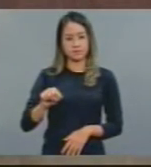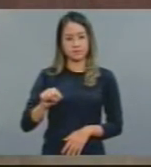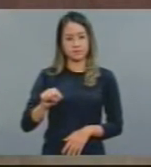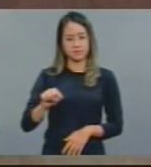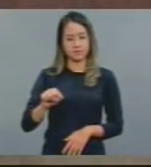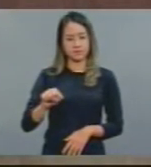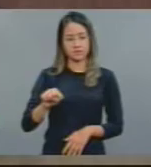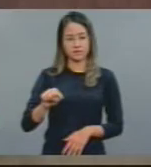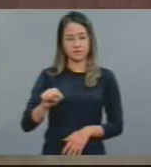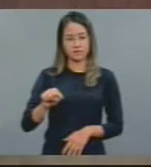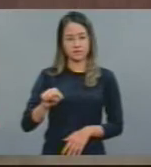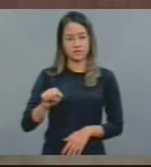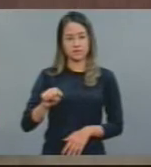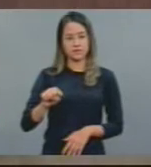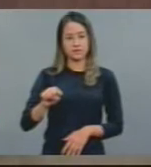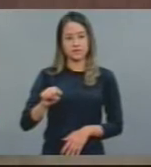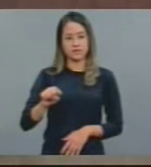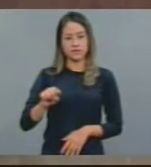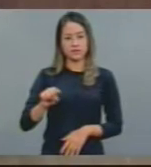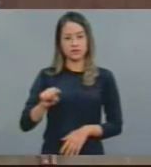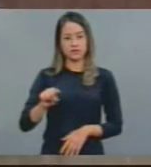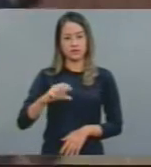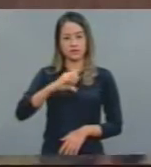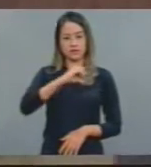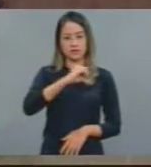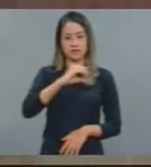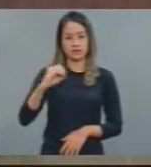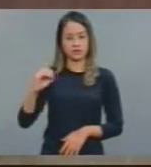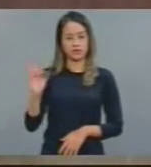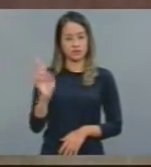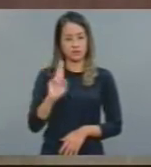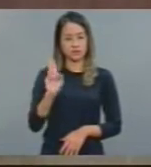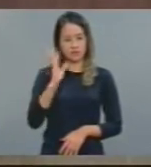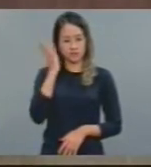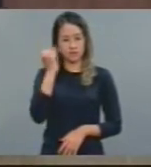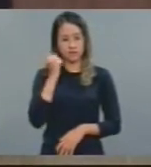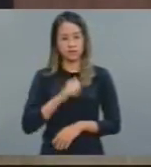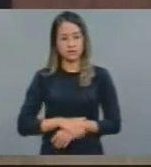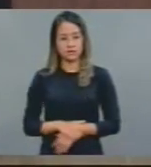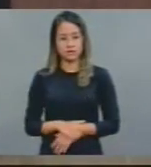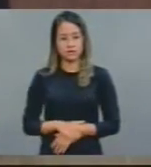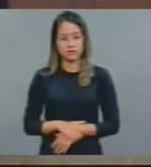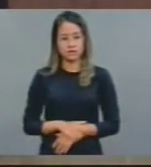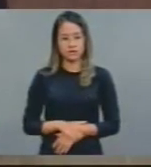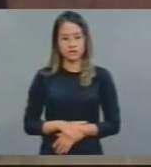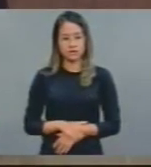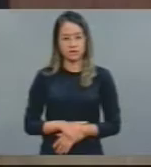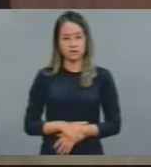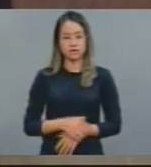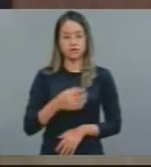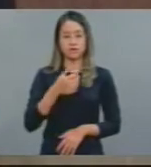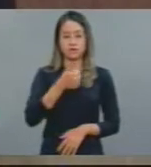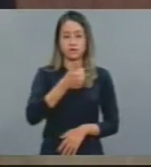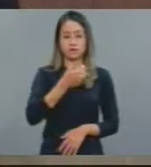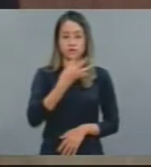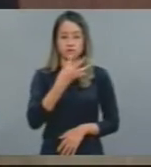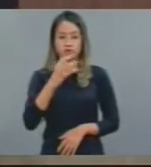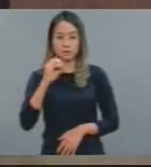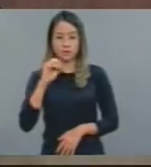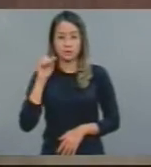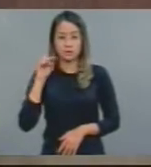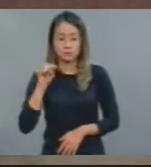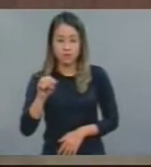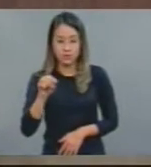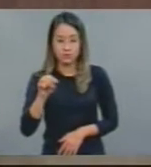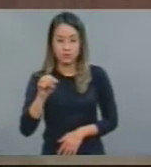vencimento total até R$900? Vocês sabiam disso? Nós estamos falando de uma folha de pagamento de 140 mil, em que